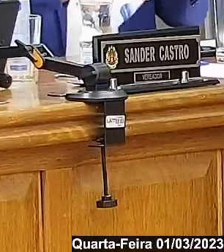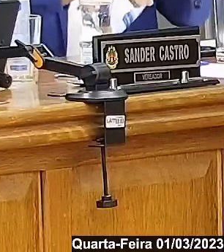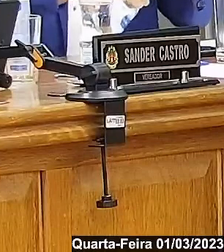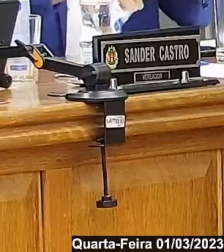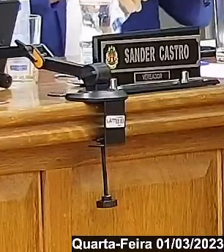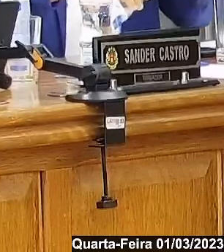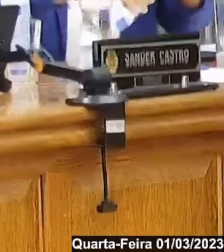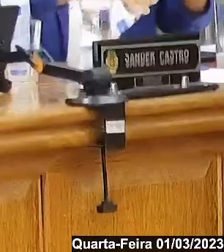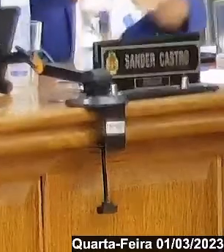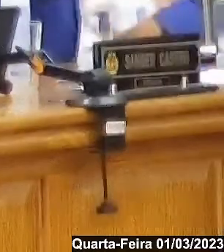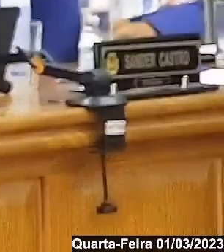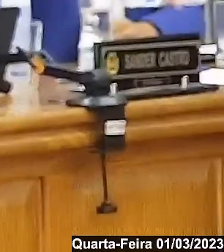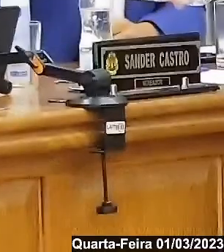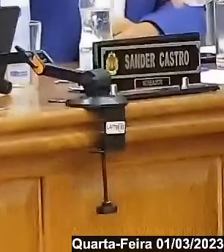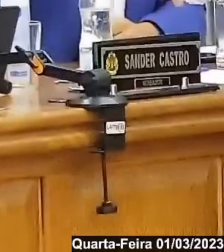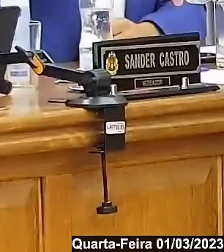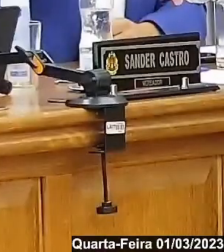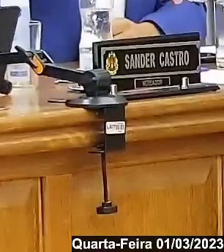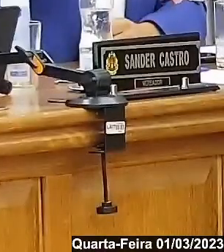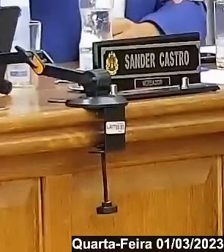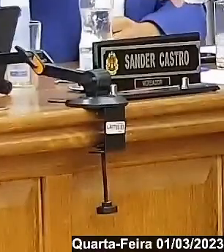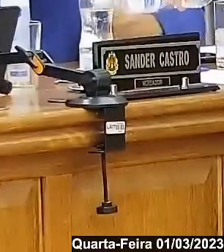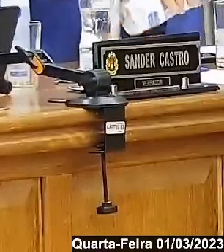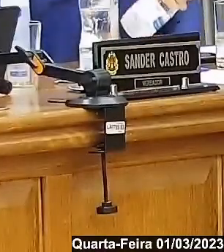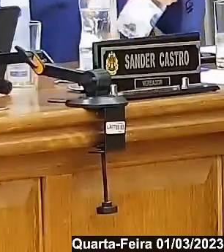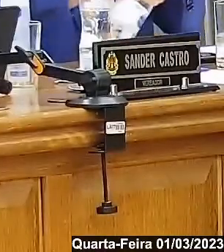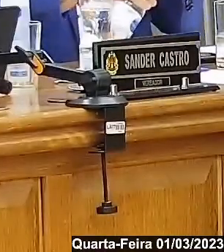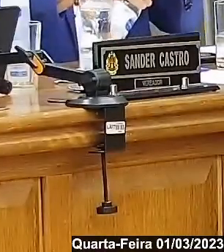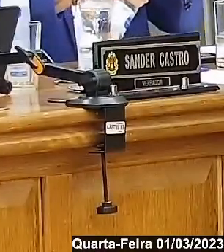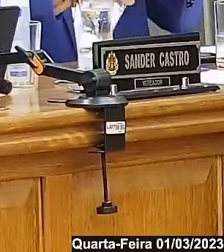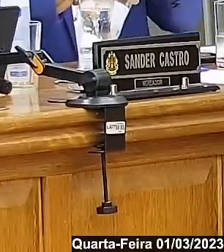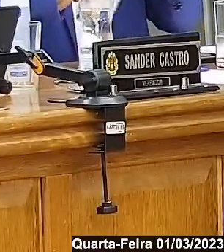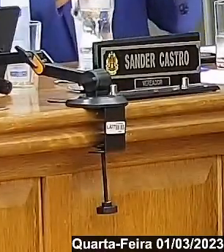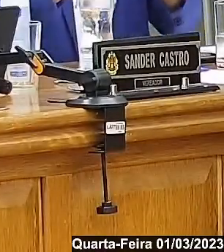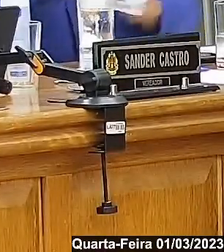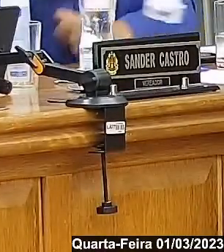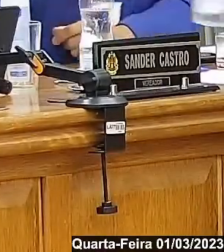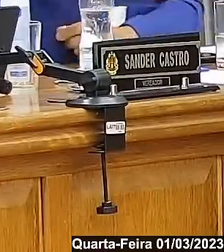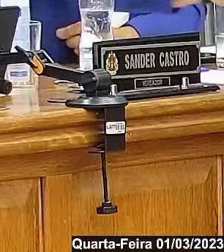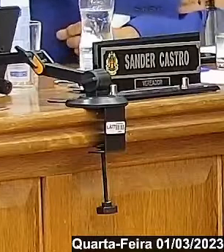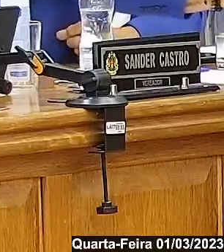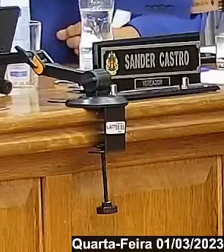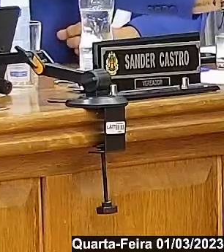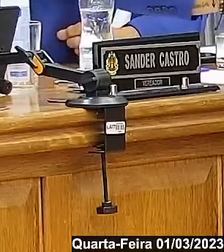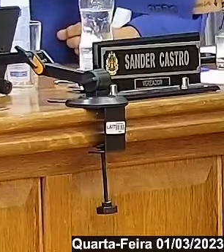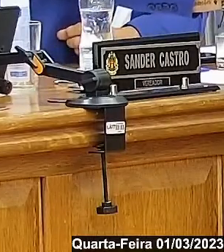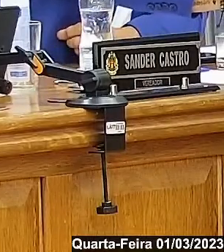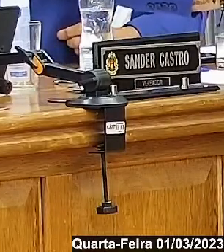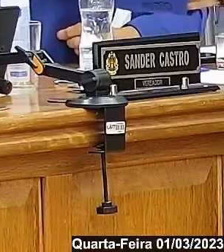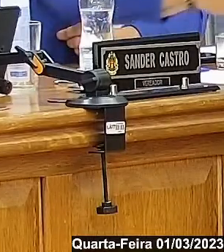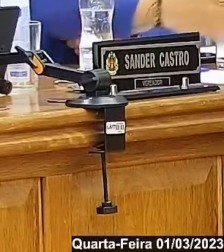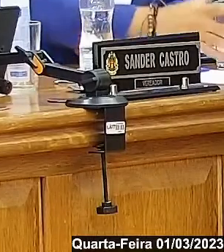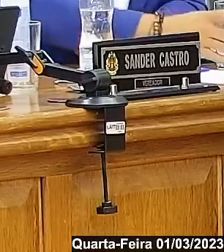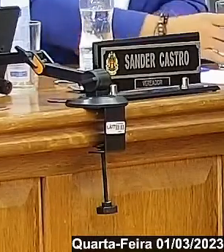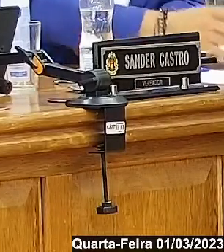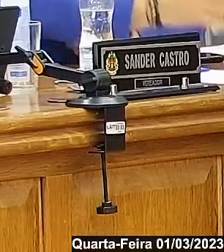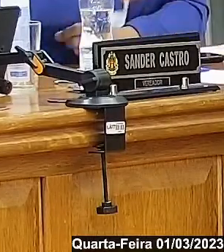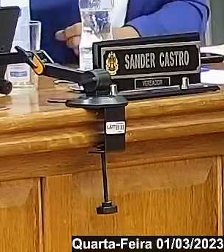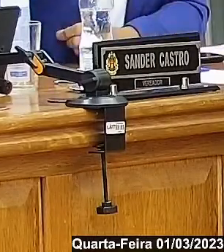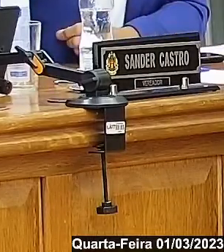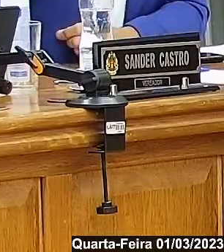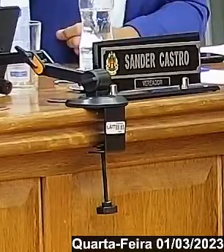Silvia. Foi um projeto de minha autoria com apoio de todos os vereadores aqui da base. Acho que a gente pôde entregar aí mais de 100